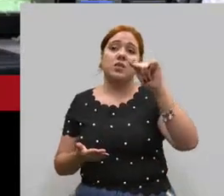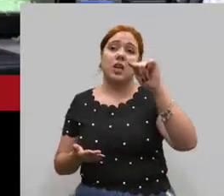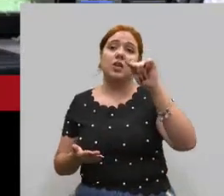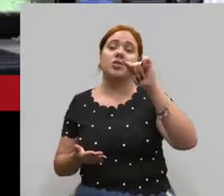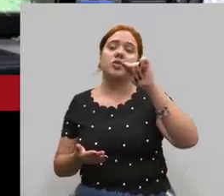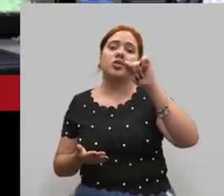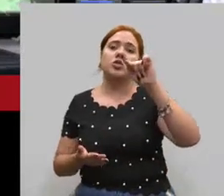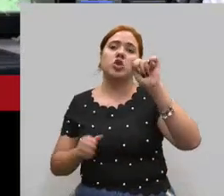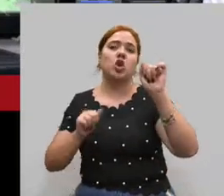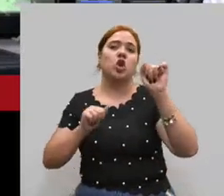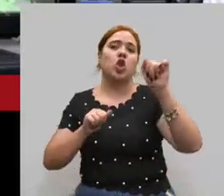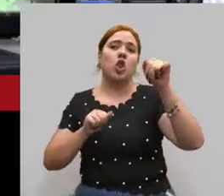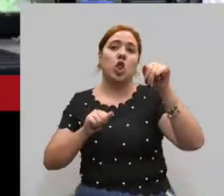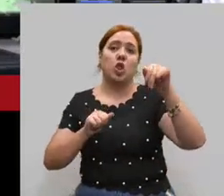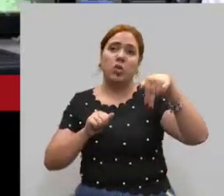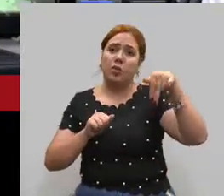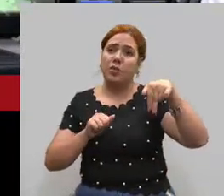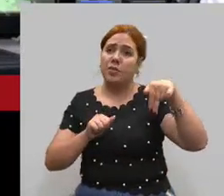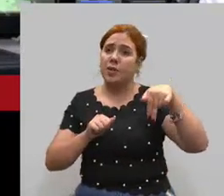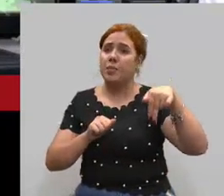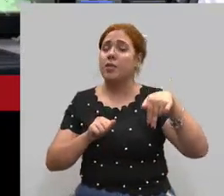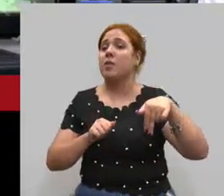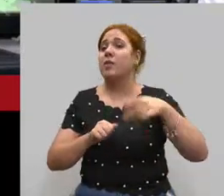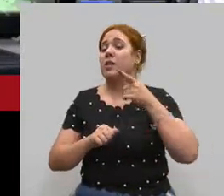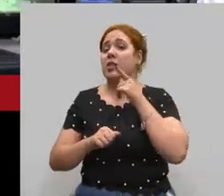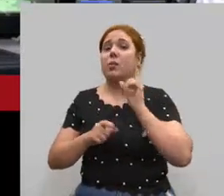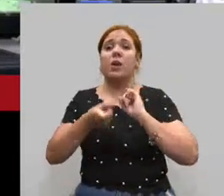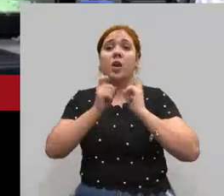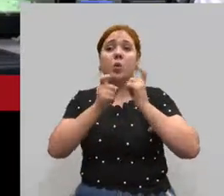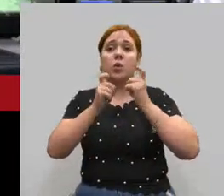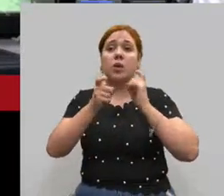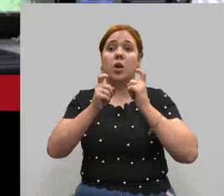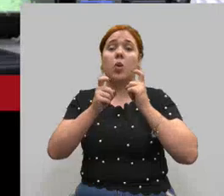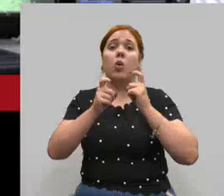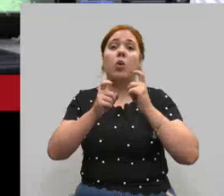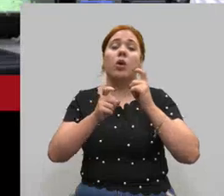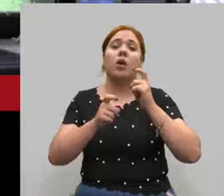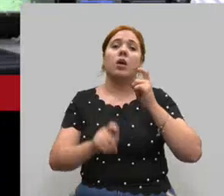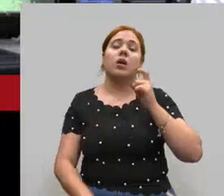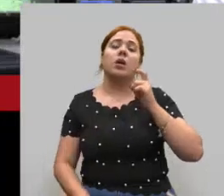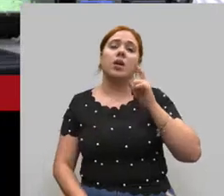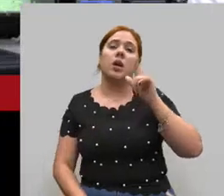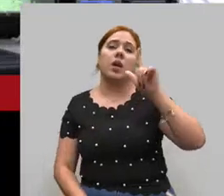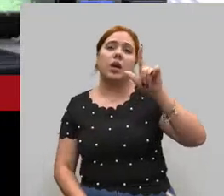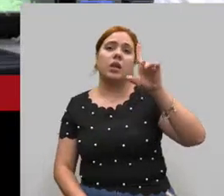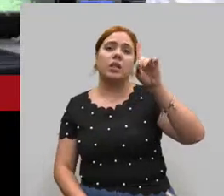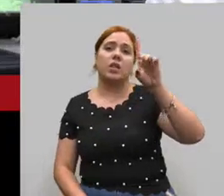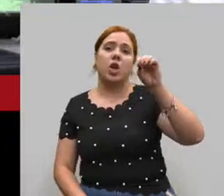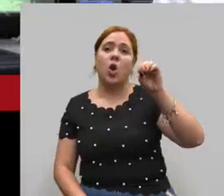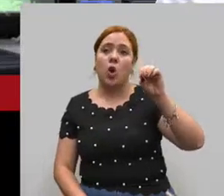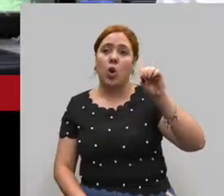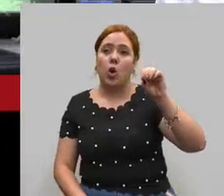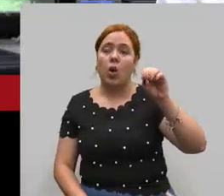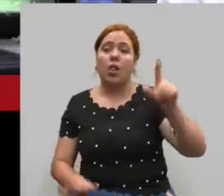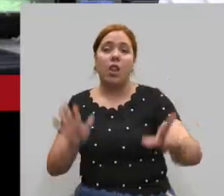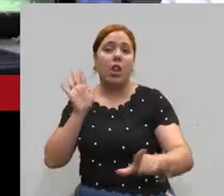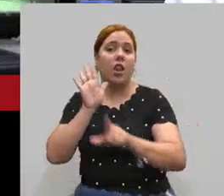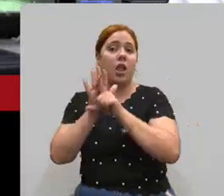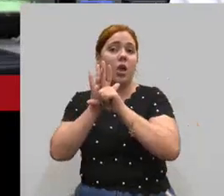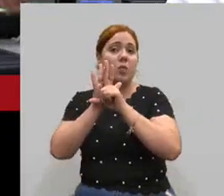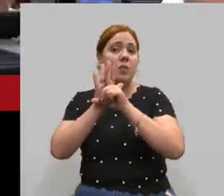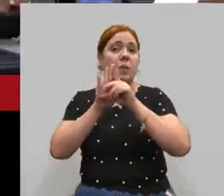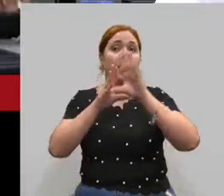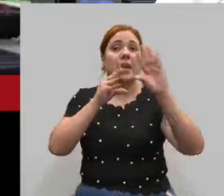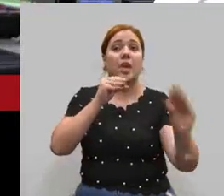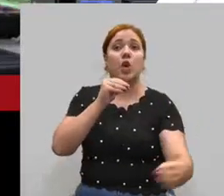7 nós teremos uma audiência pública sobre a LDO lei de diretrizes orçamentárias para nós incluirmos